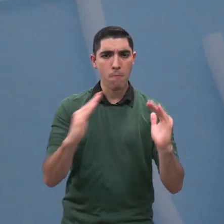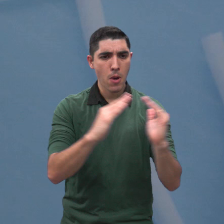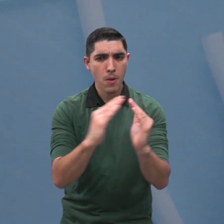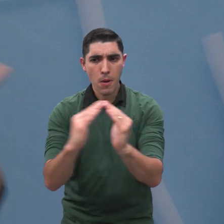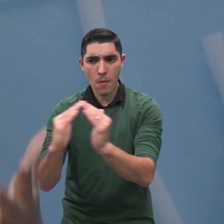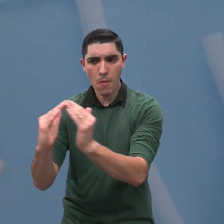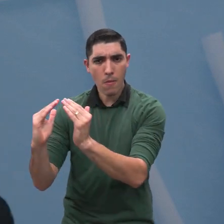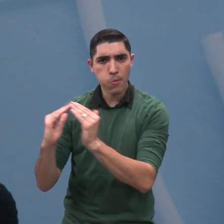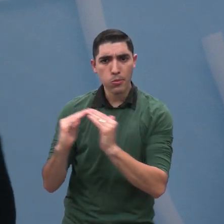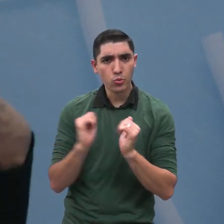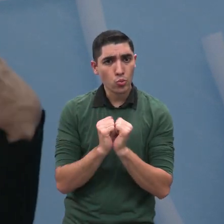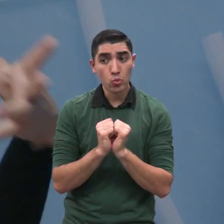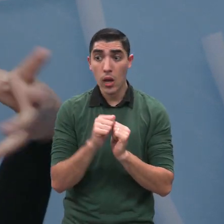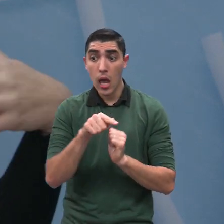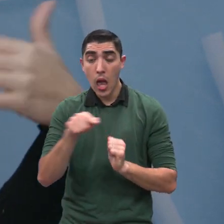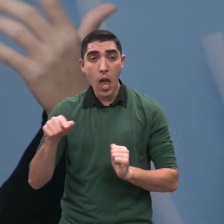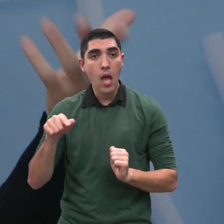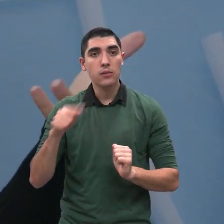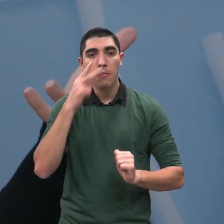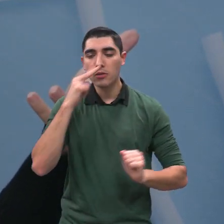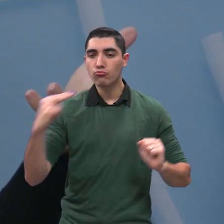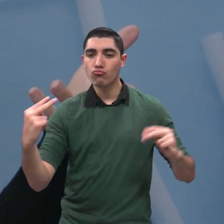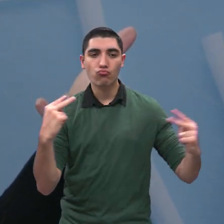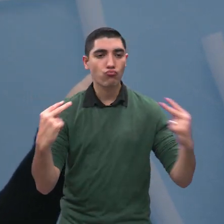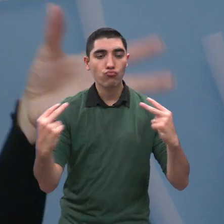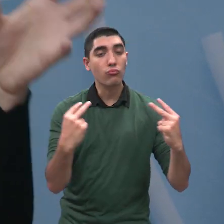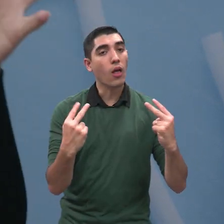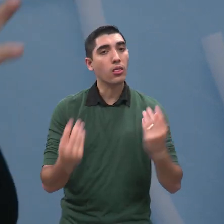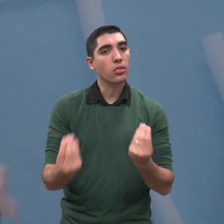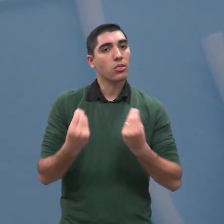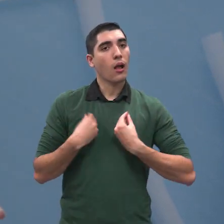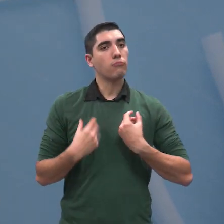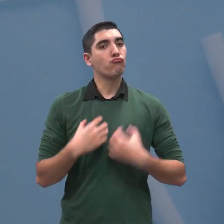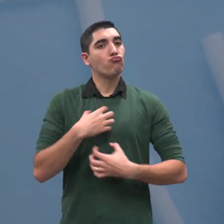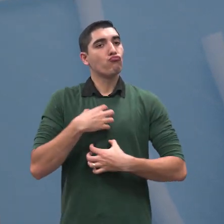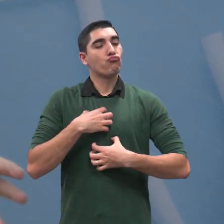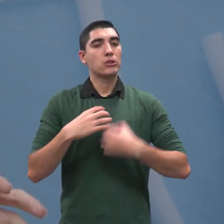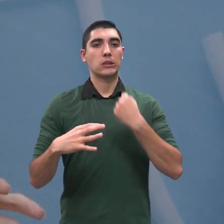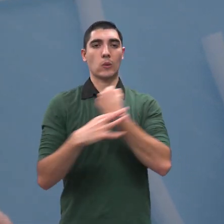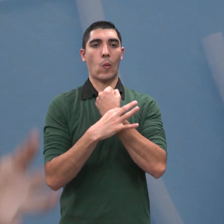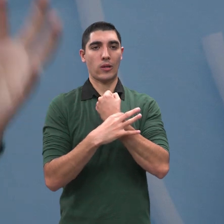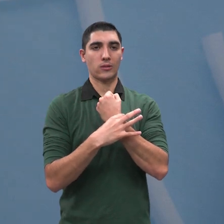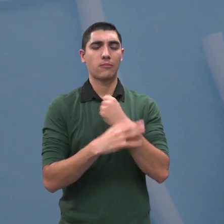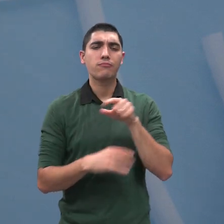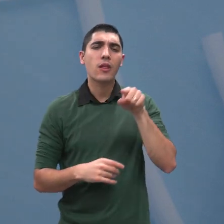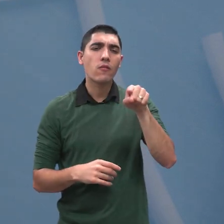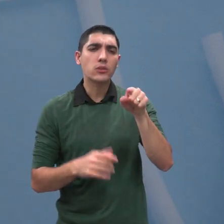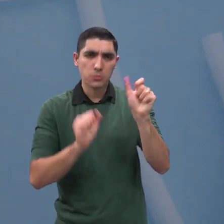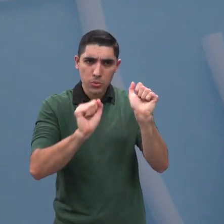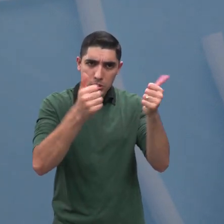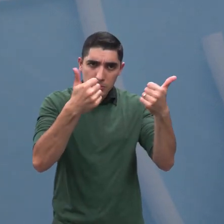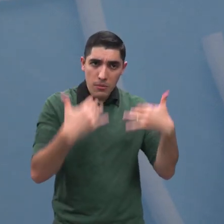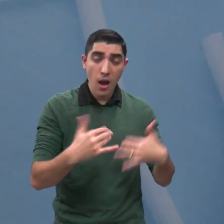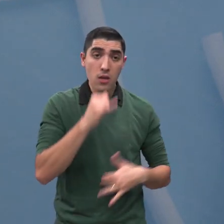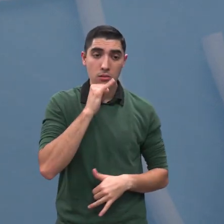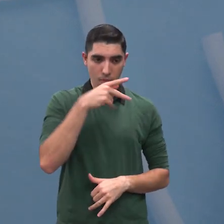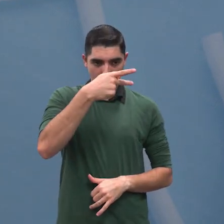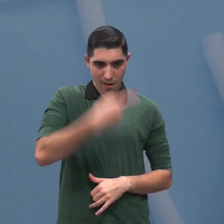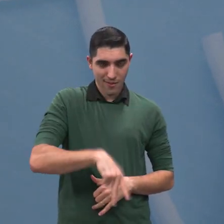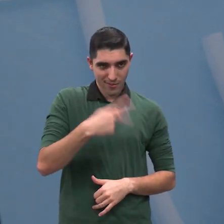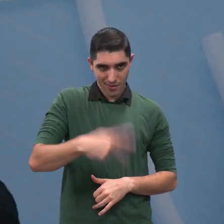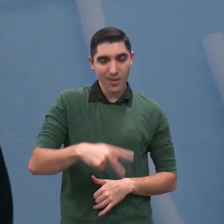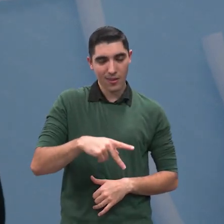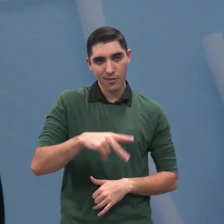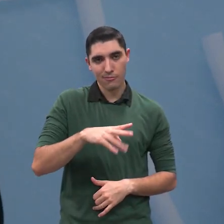sendo incentivadas, isso traz essa sensação de segurança. Queria que você falasse um pouquinho disso na nossa realidade